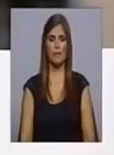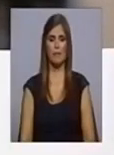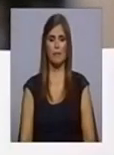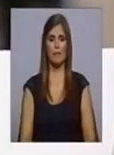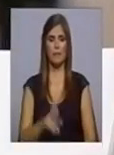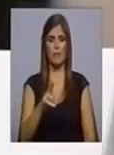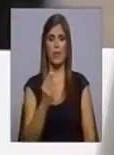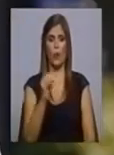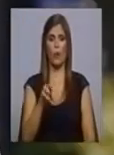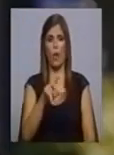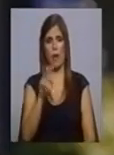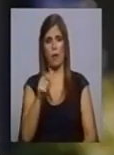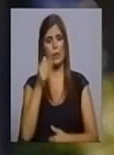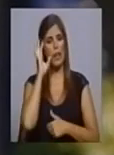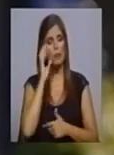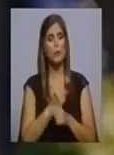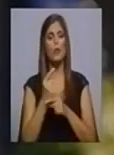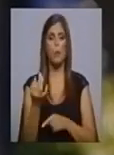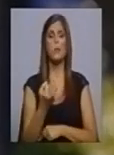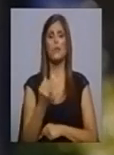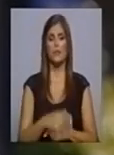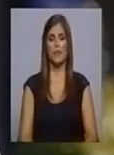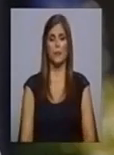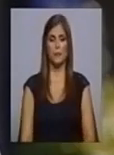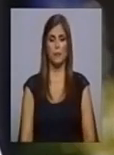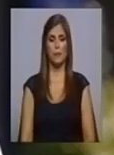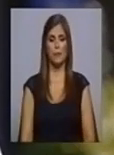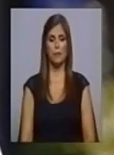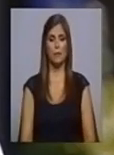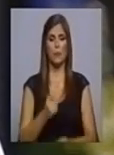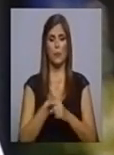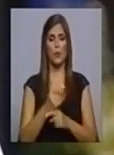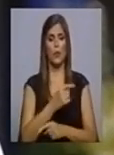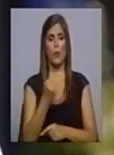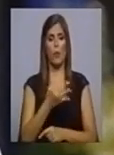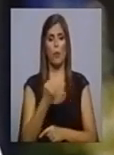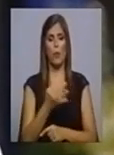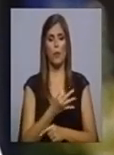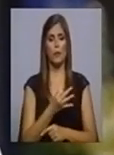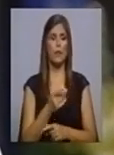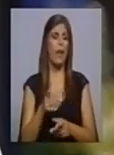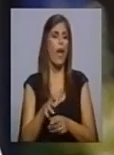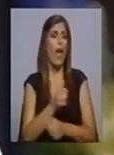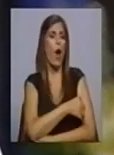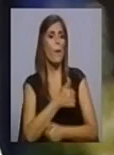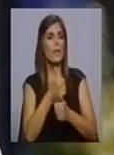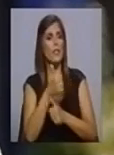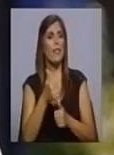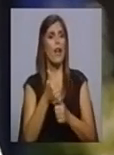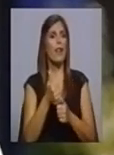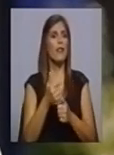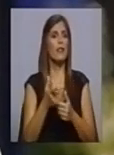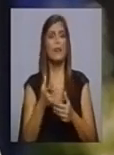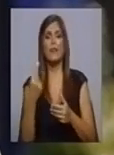Rui Moreira, boa tarde. Muito boa tarde. Porquê o Porto? Porque o Porto é uma cidade irresoluta, porque o Porto tinha